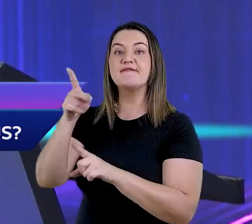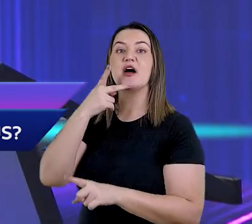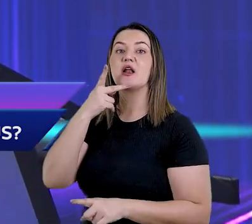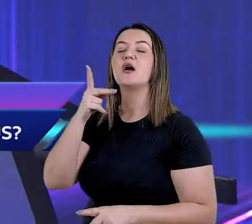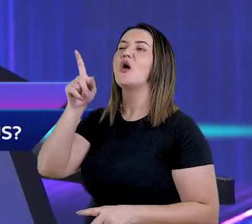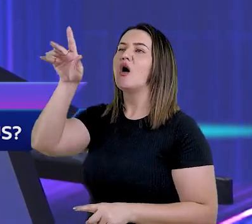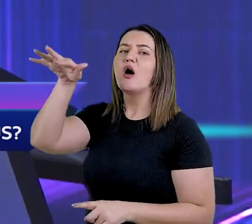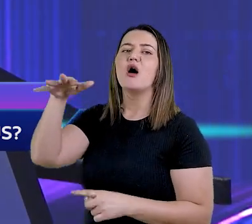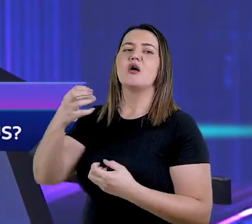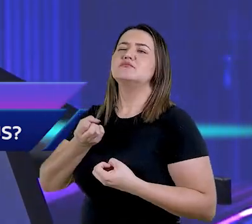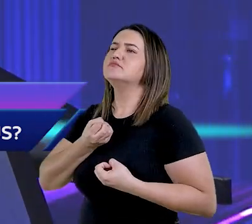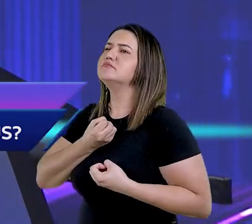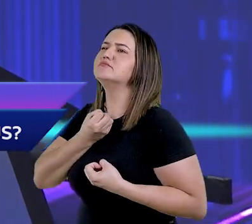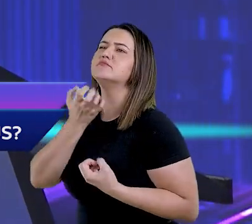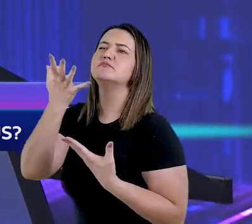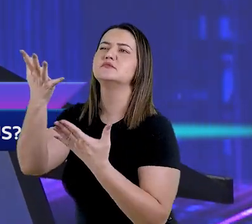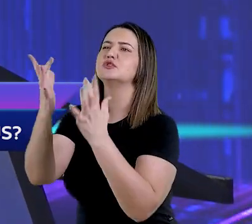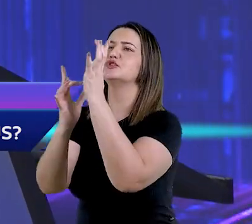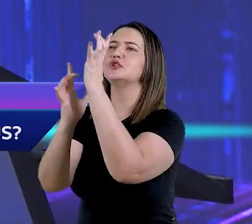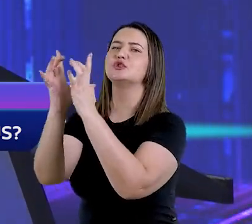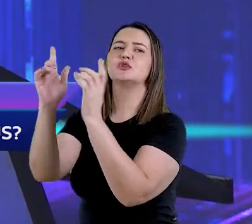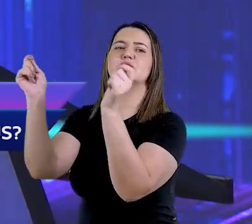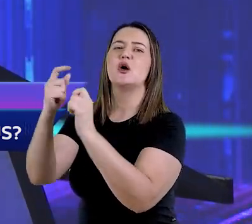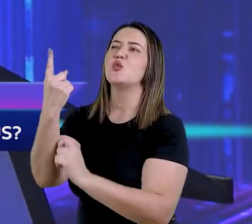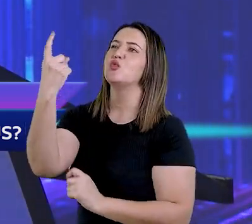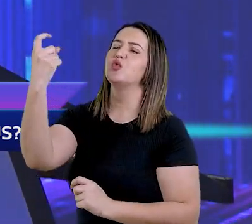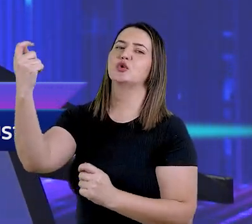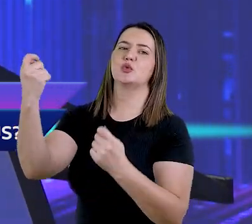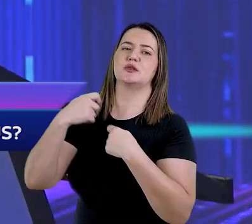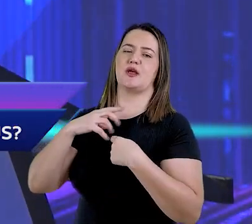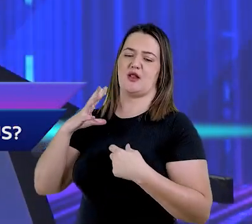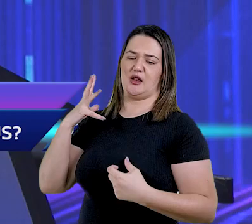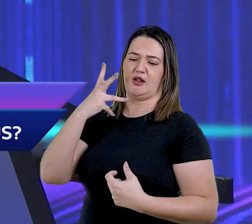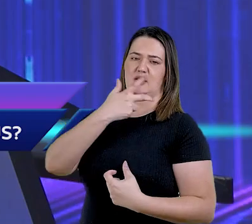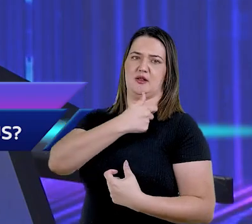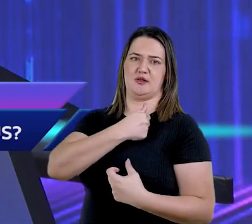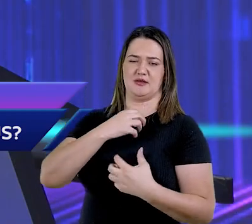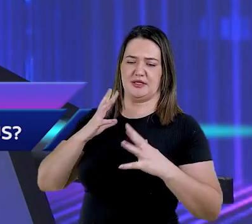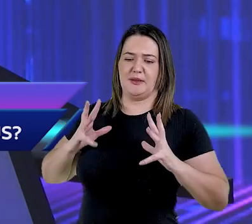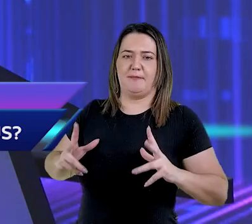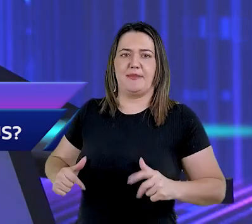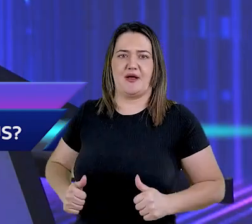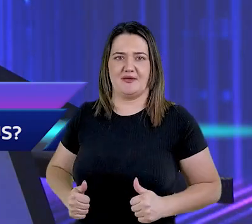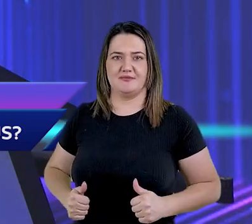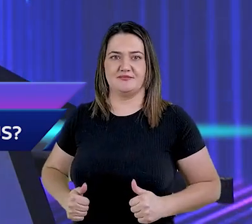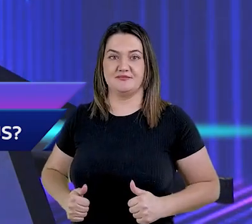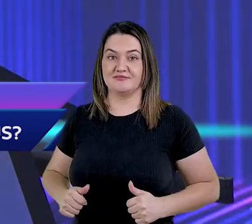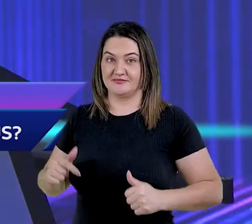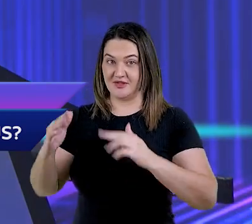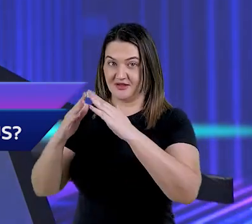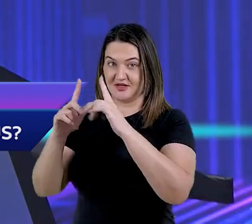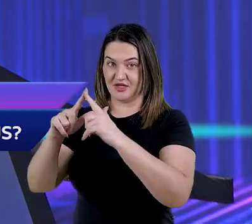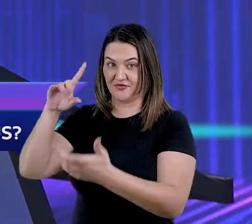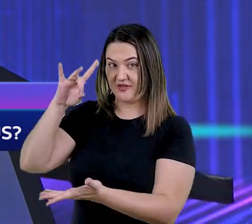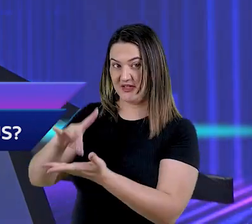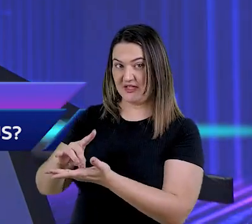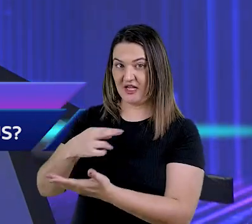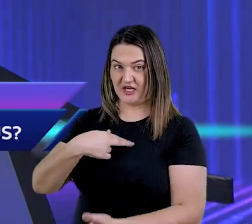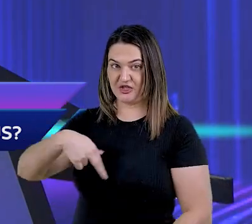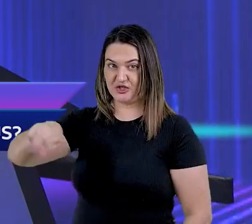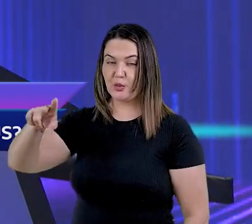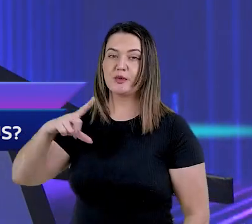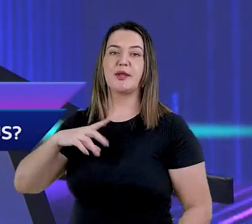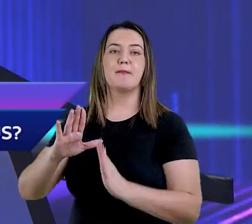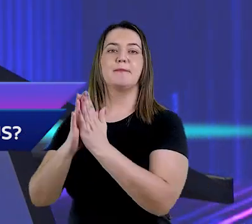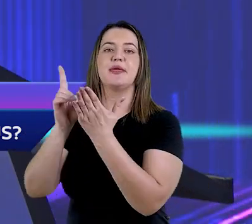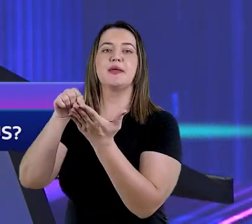lugar do ser humano, e é só Jesus que pode nos limpar da culpa e do pecado. A igreja verdadeira tem a Bíblia como